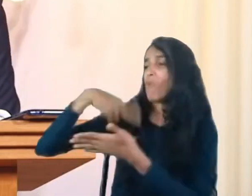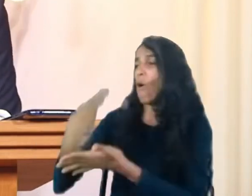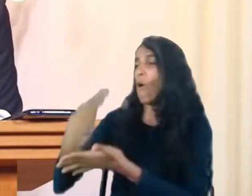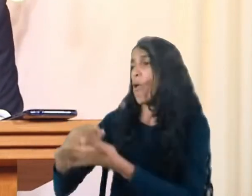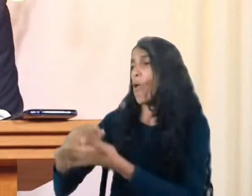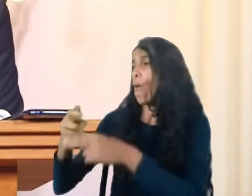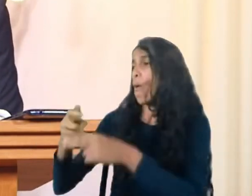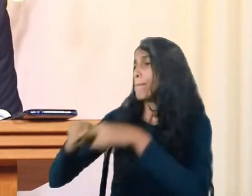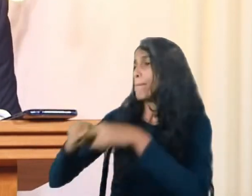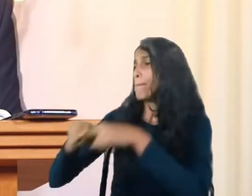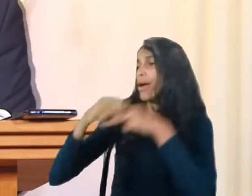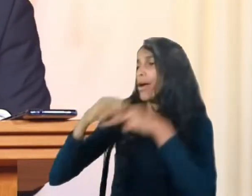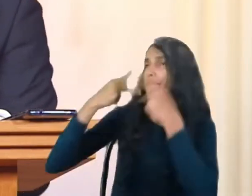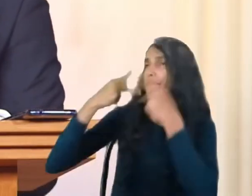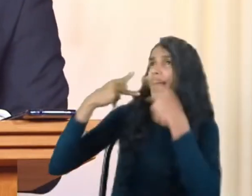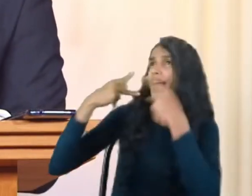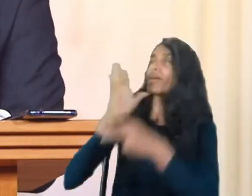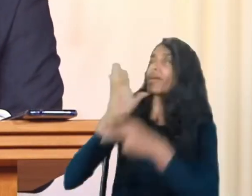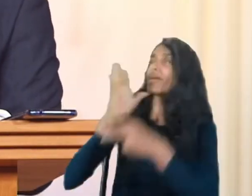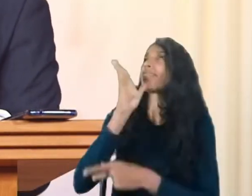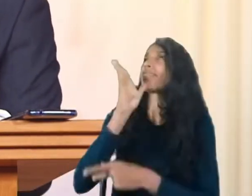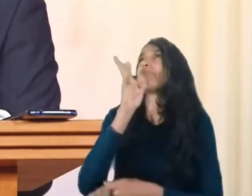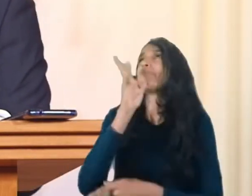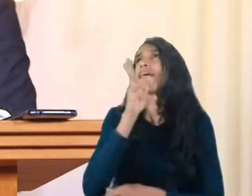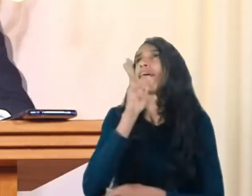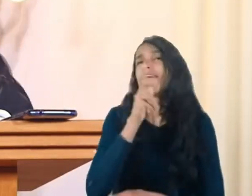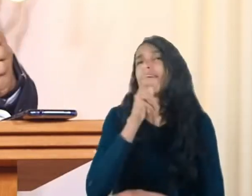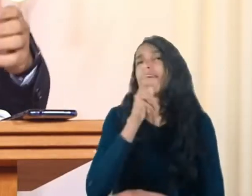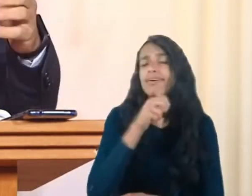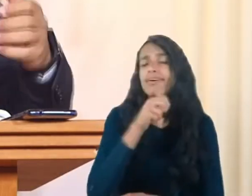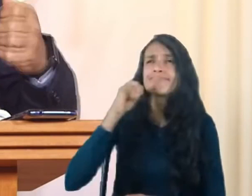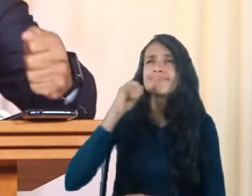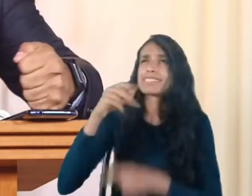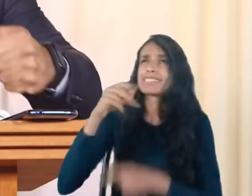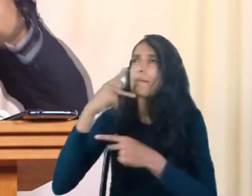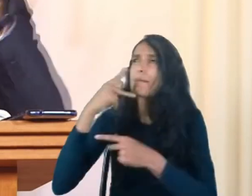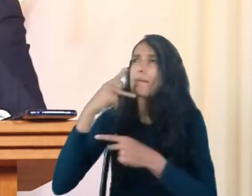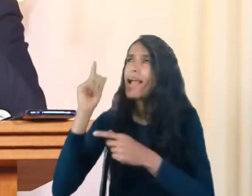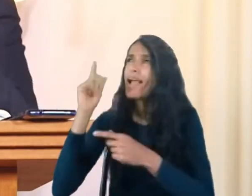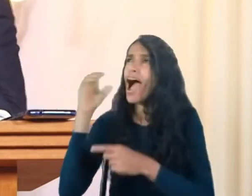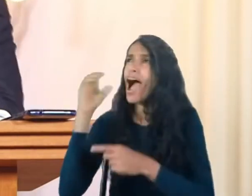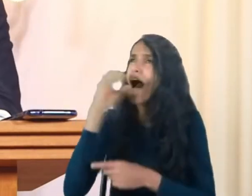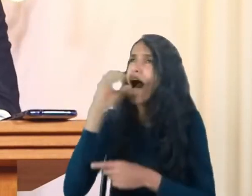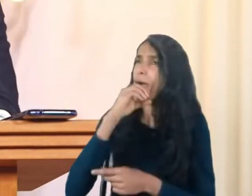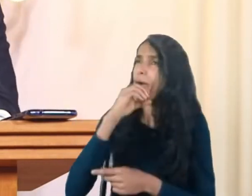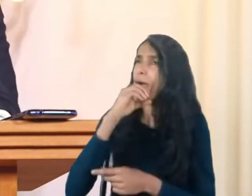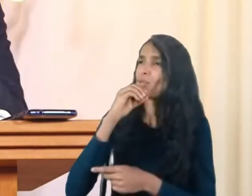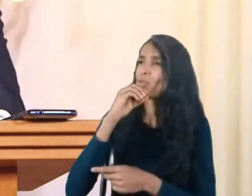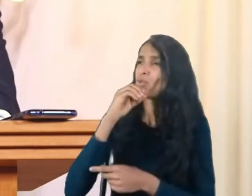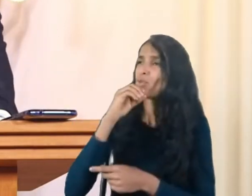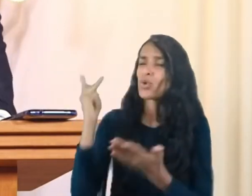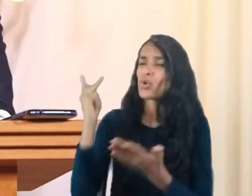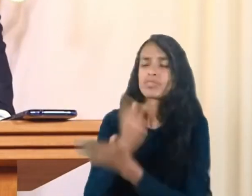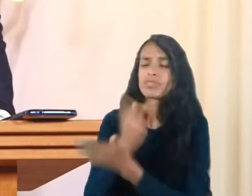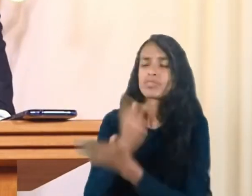pregado menos tempo, nada disso. Paulo apenas abraça